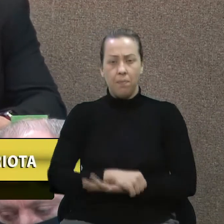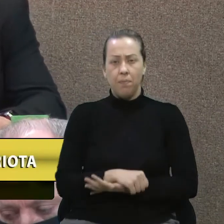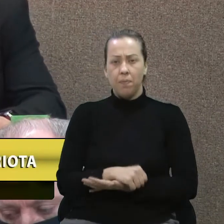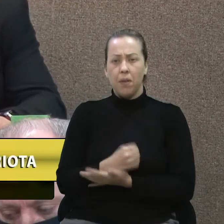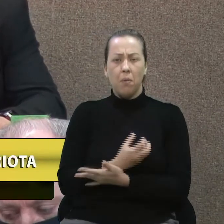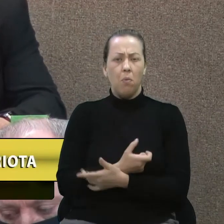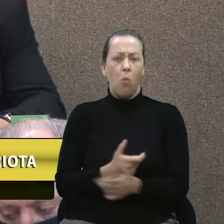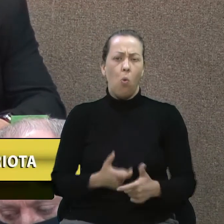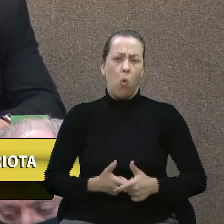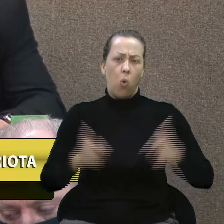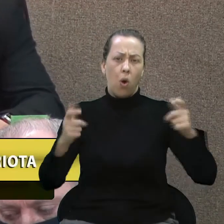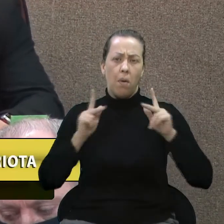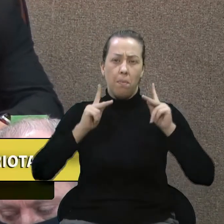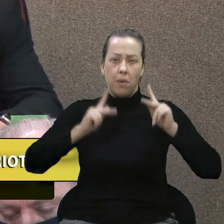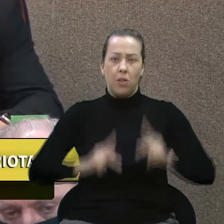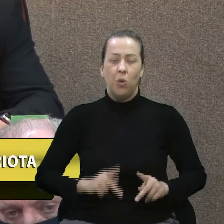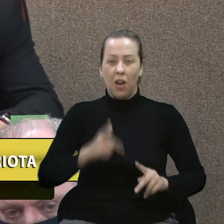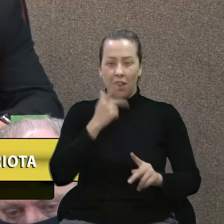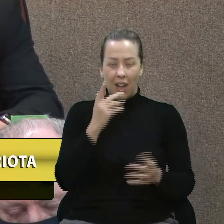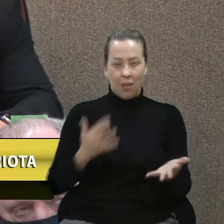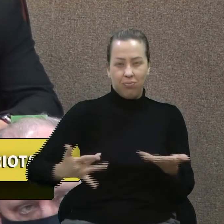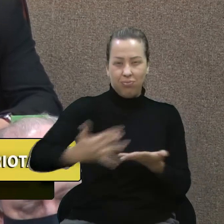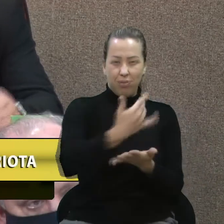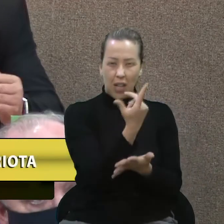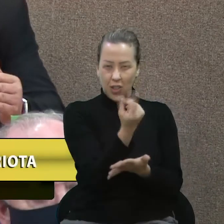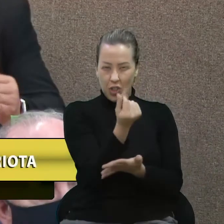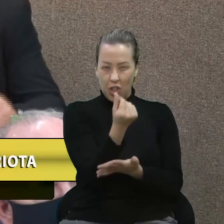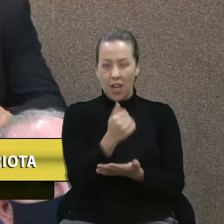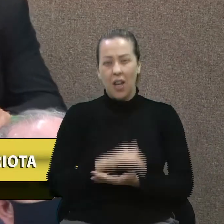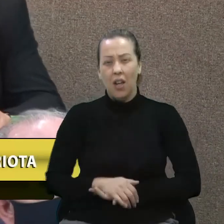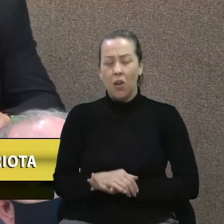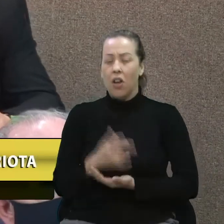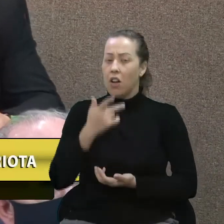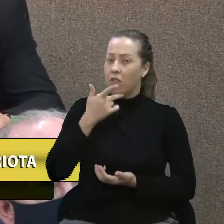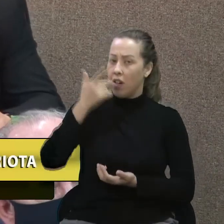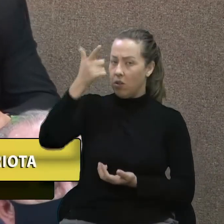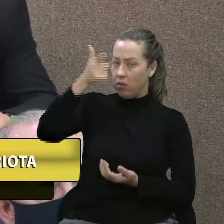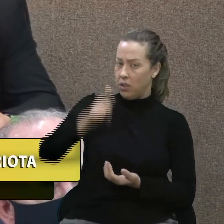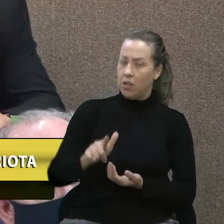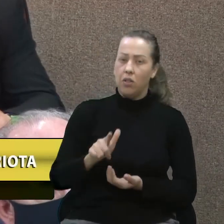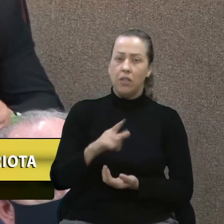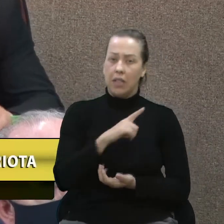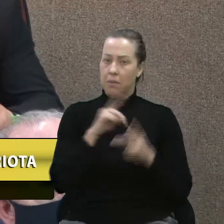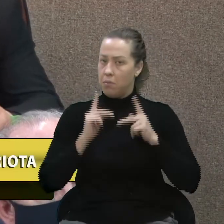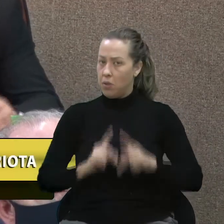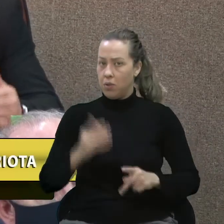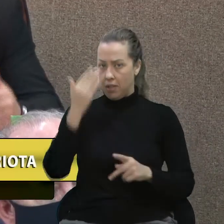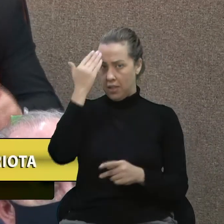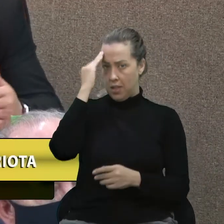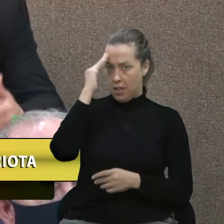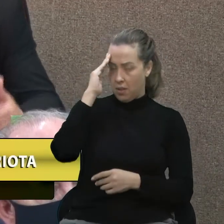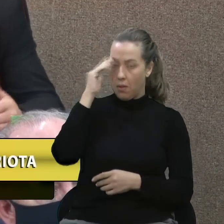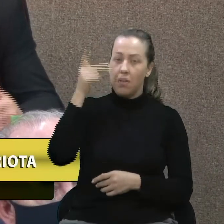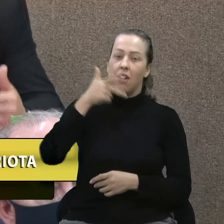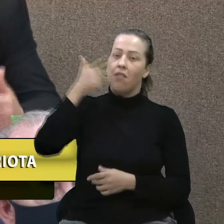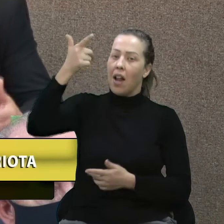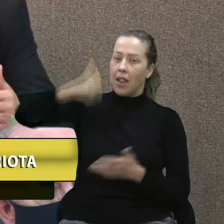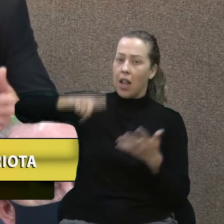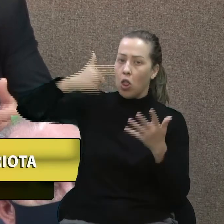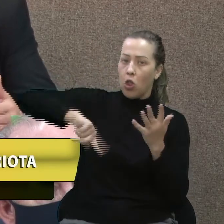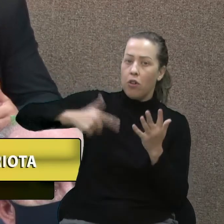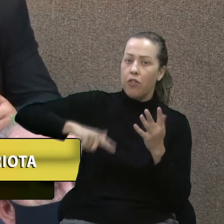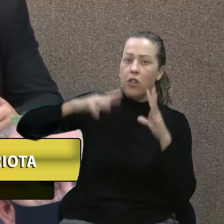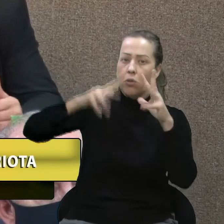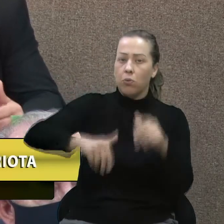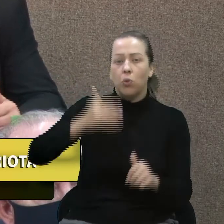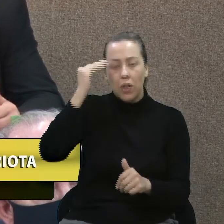aquele pessoal que diz que a blitz é só para arrecadar, eu volto a repetir de novo, porque tem gente que não entende. Então a gente tem que repetir para até que eles